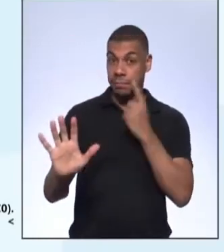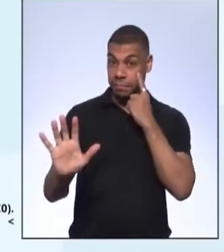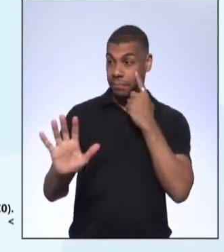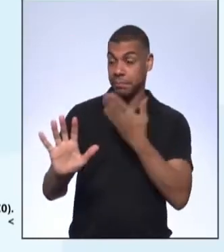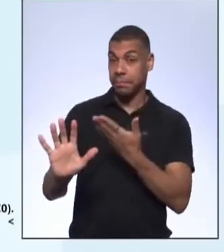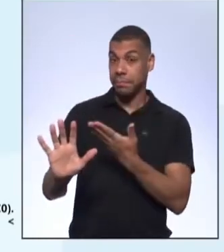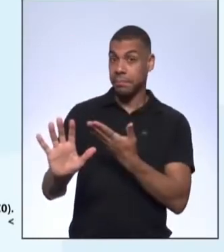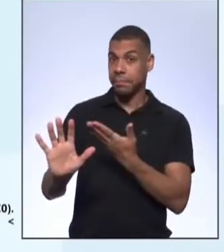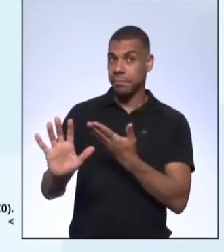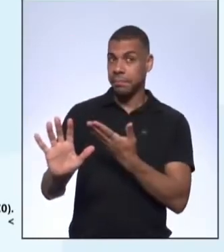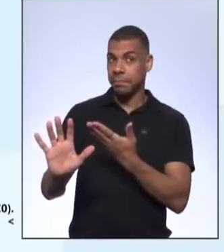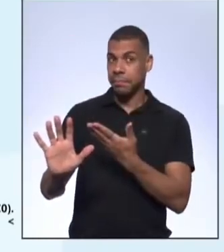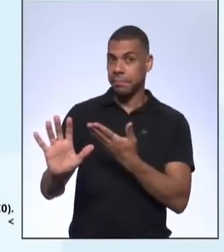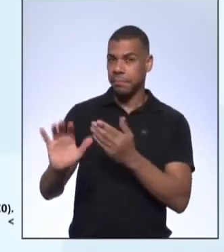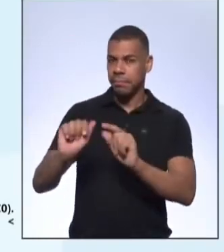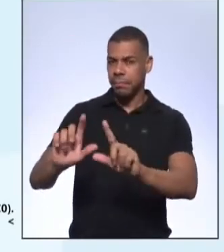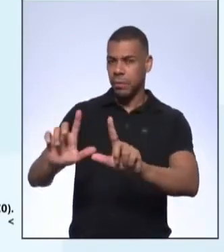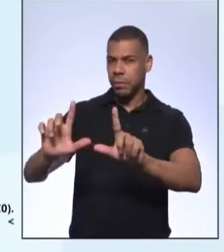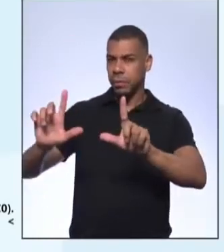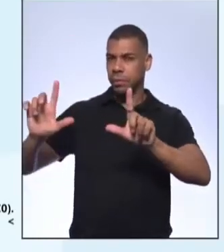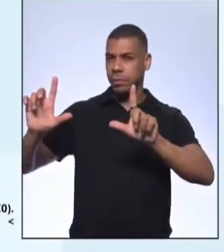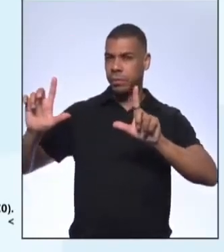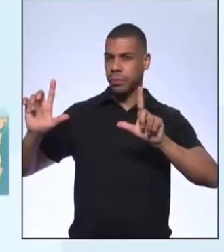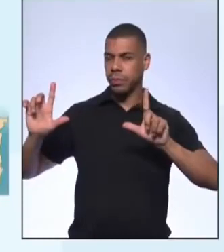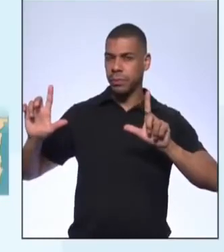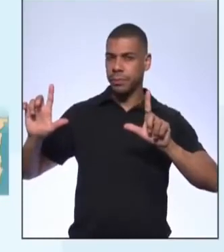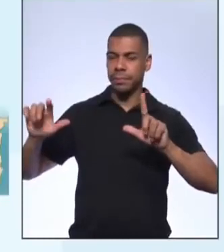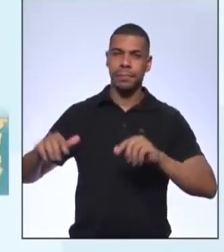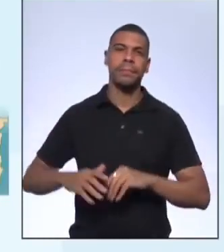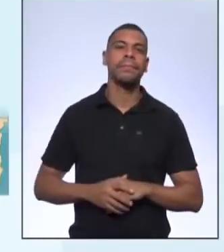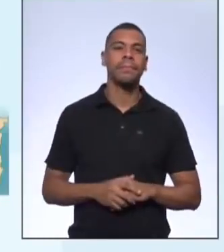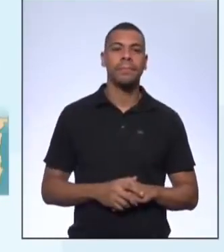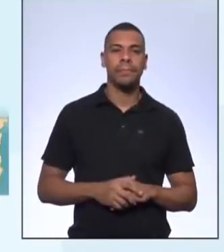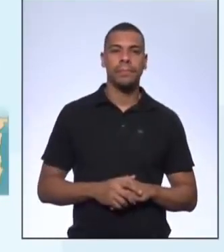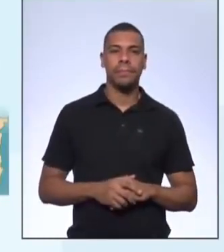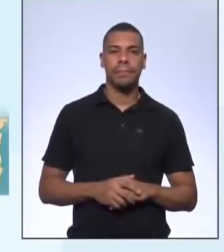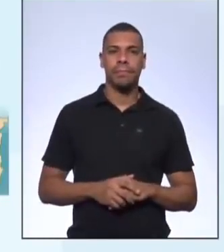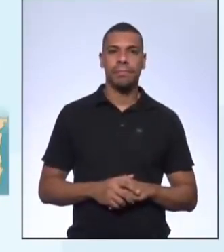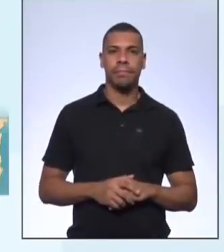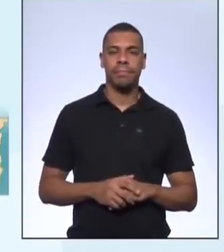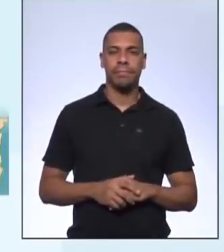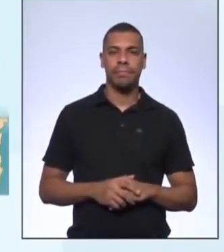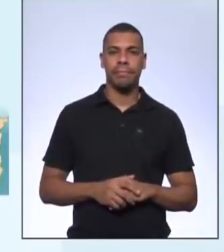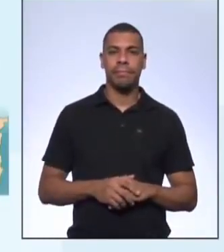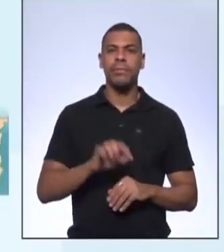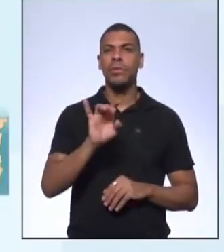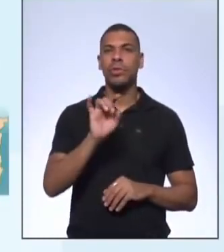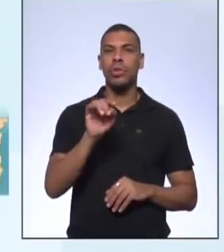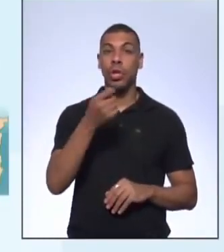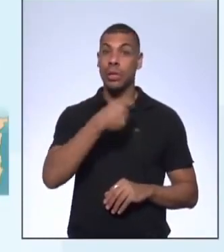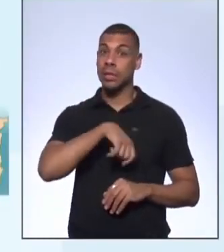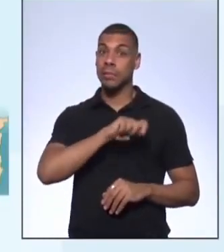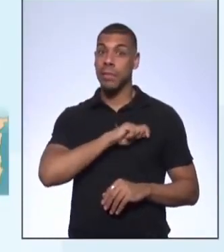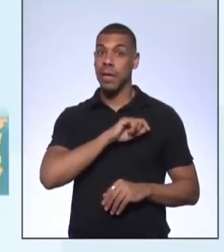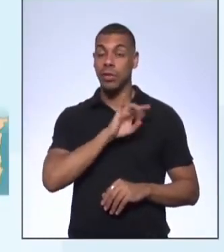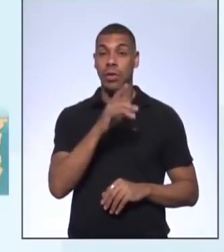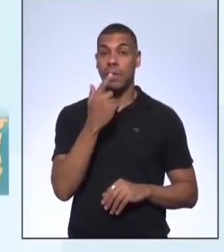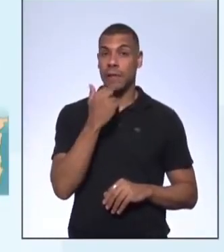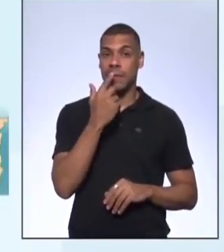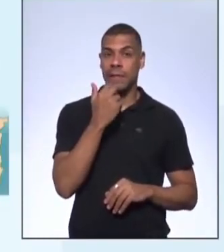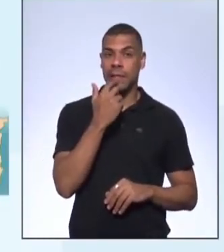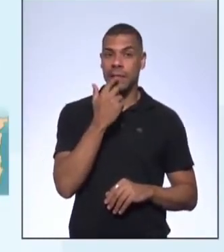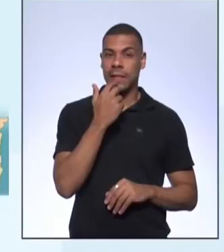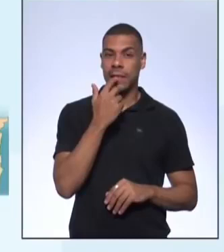olhando e nós vamos dar uma ampliada nele. Olha, opa, temos aí somente a Espanha, né, na